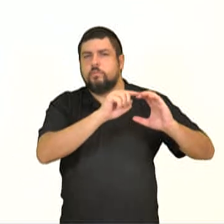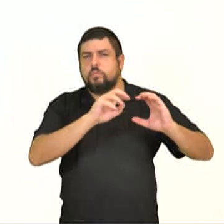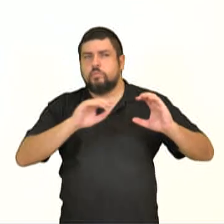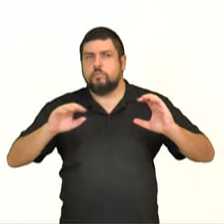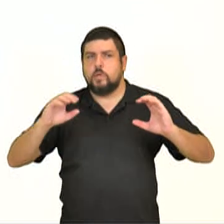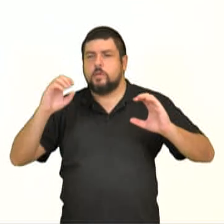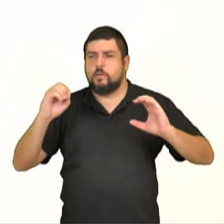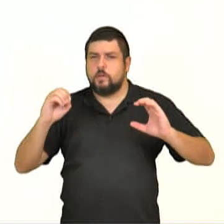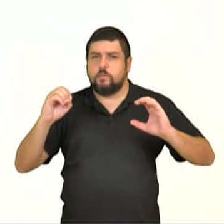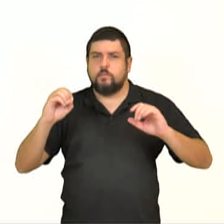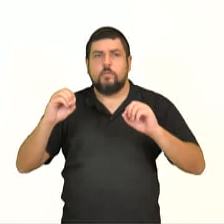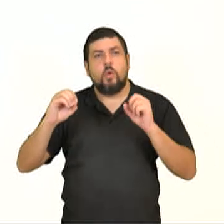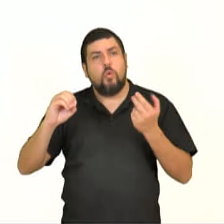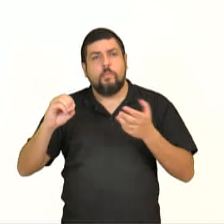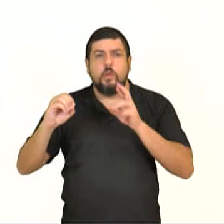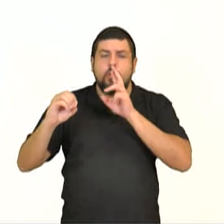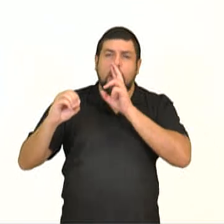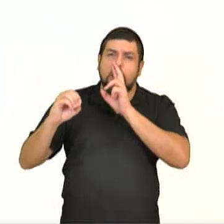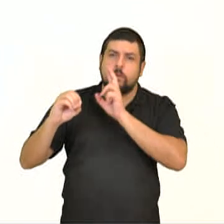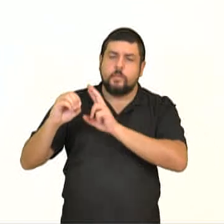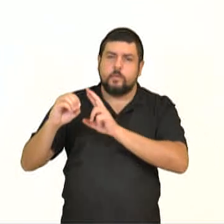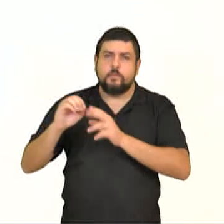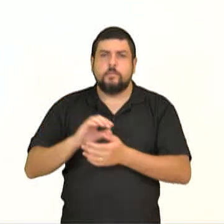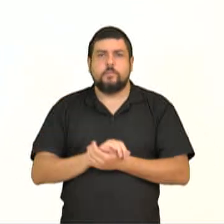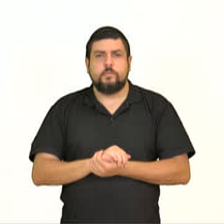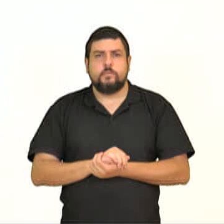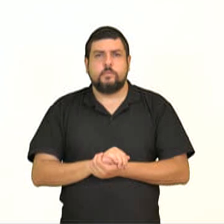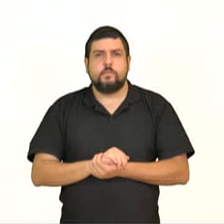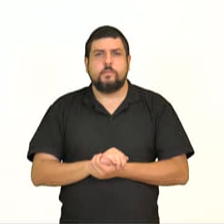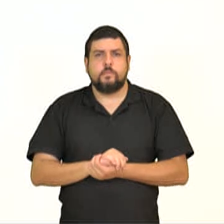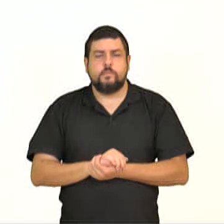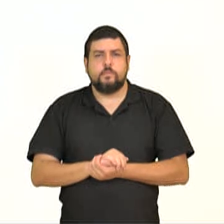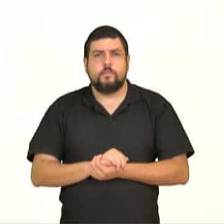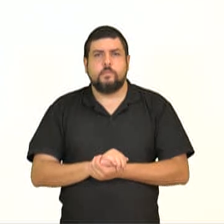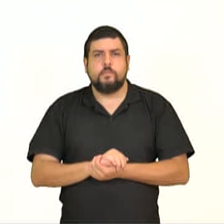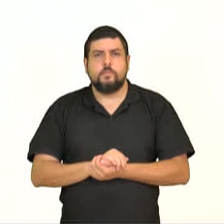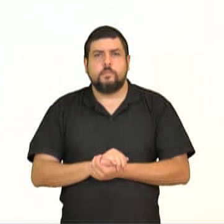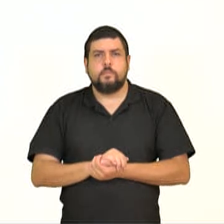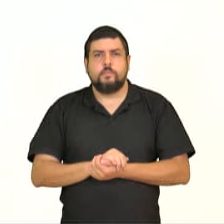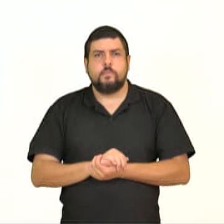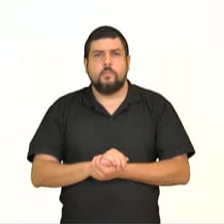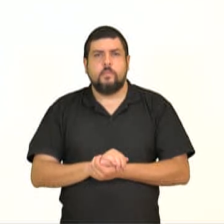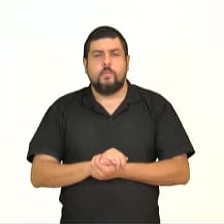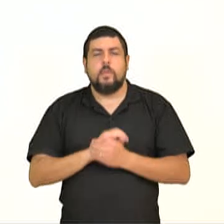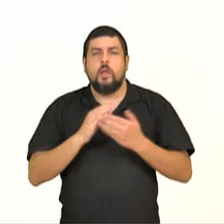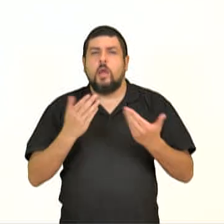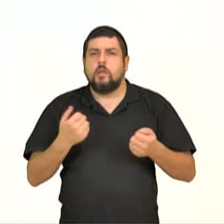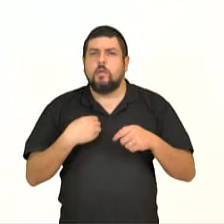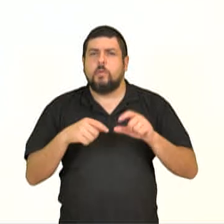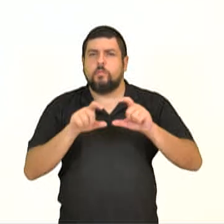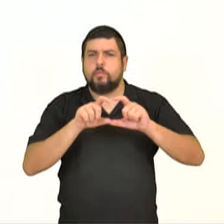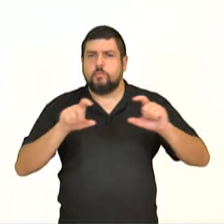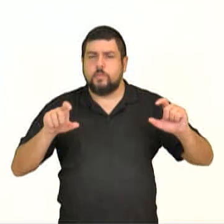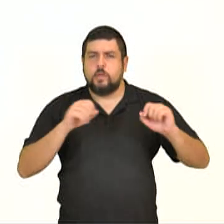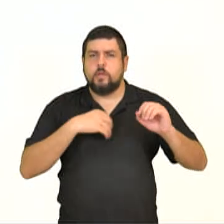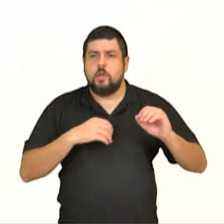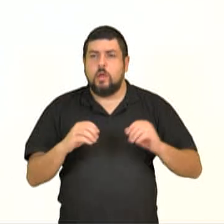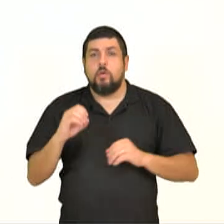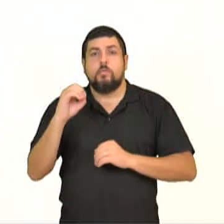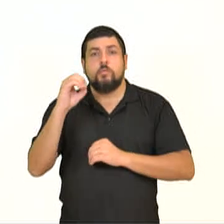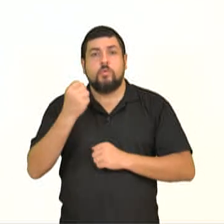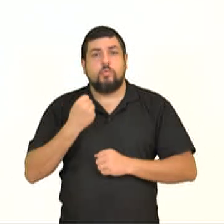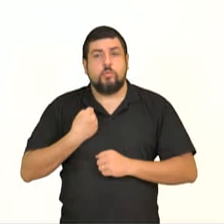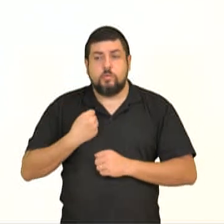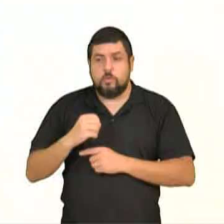ou raízes, né? Esses dois nomes são muito utilizados, tá? Então, algebricamente, os zeros ou raízes de uma